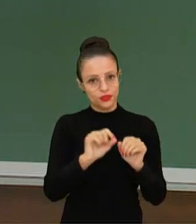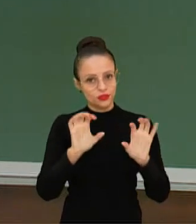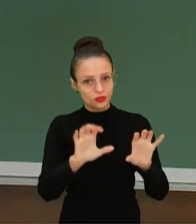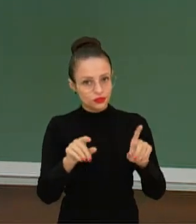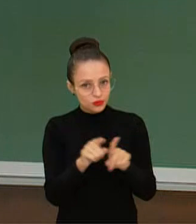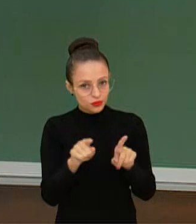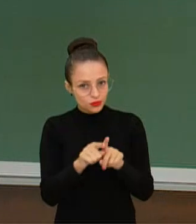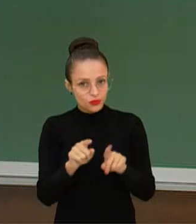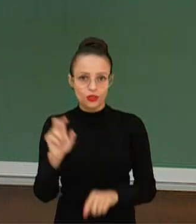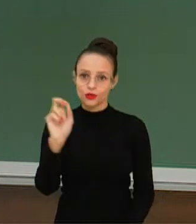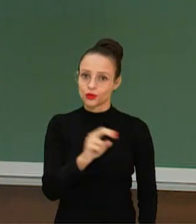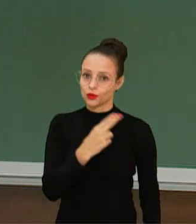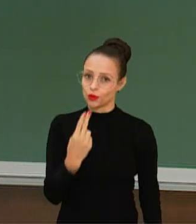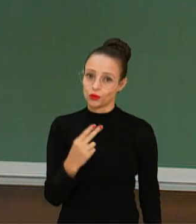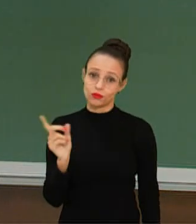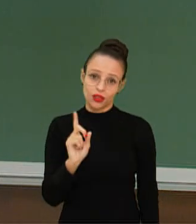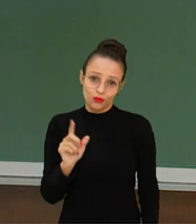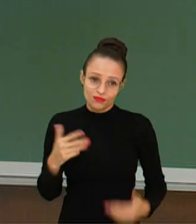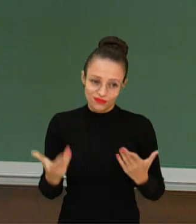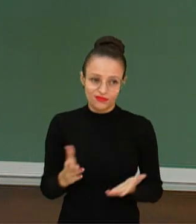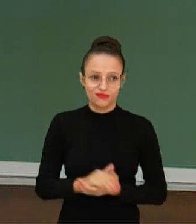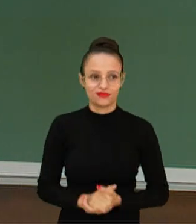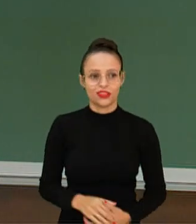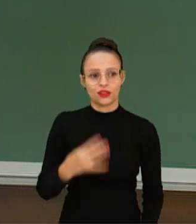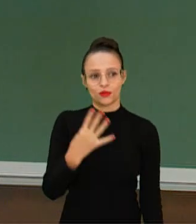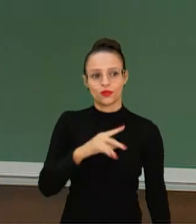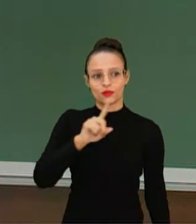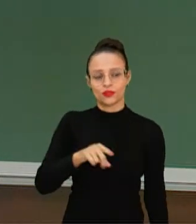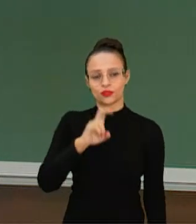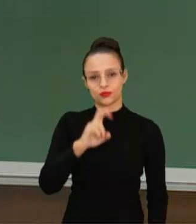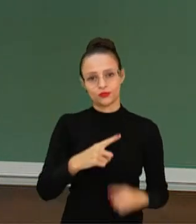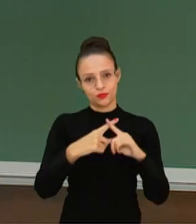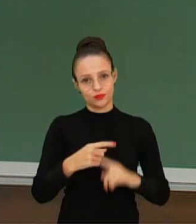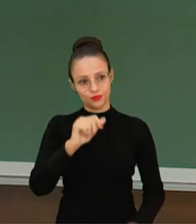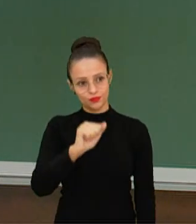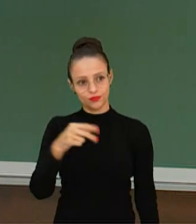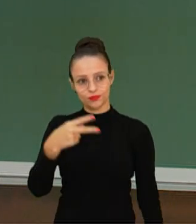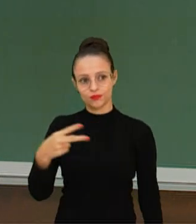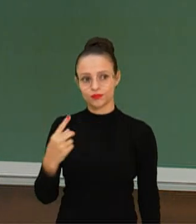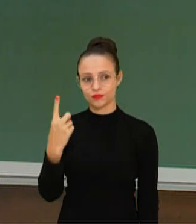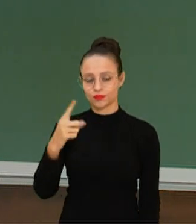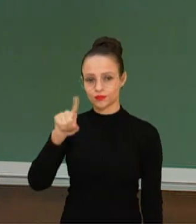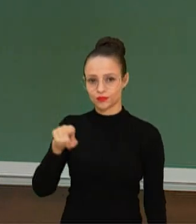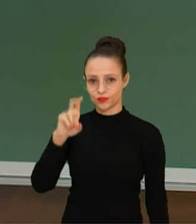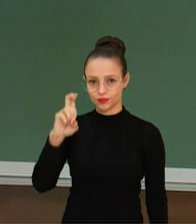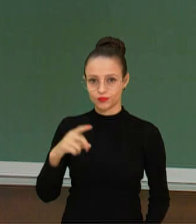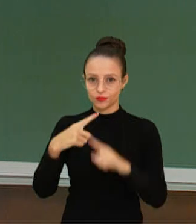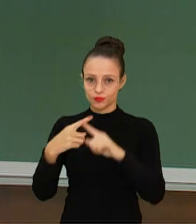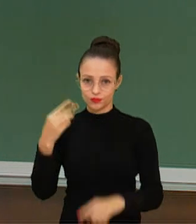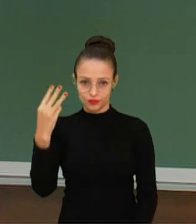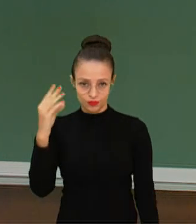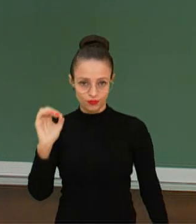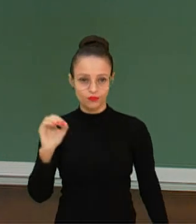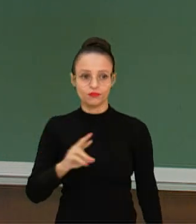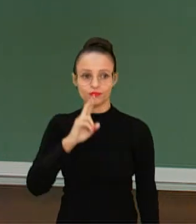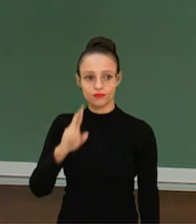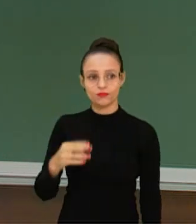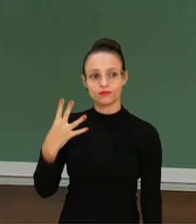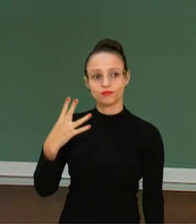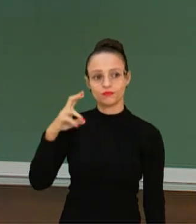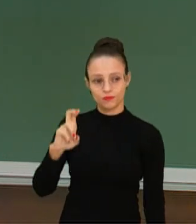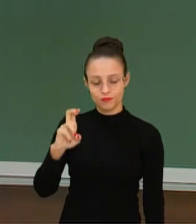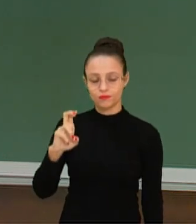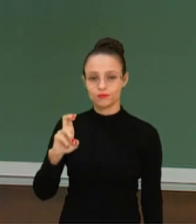também, ou não. 4,5 vezes A igual 1,5 vezes 30. 1,5 vezes 30,